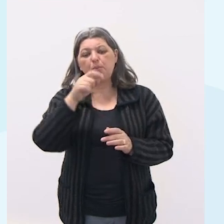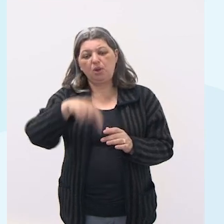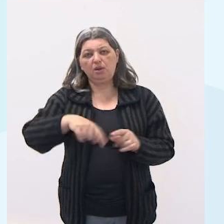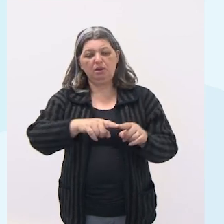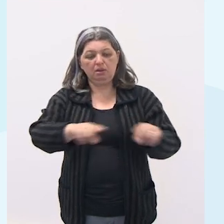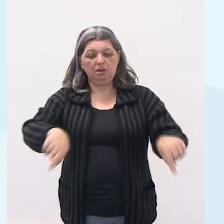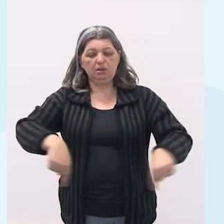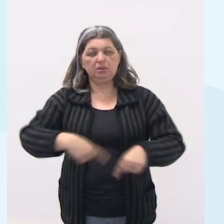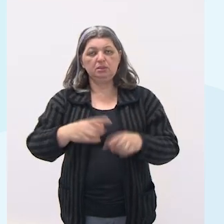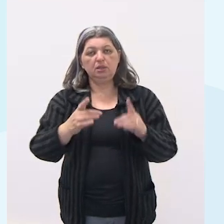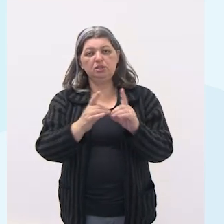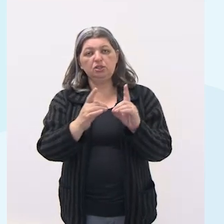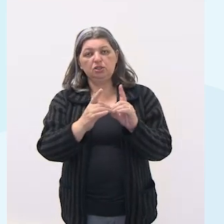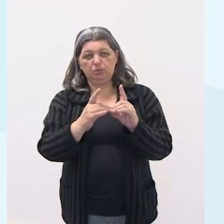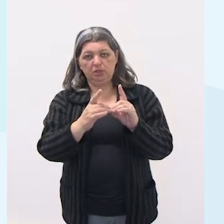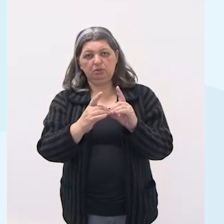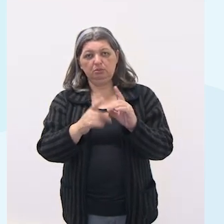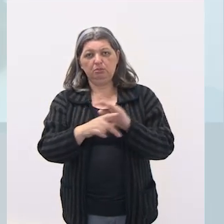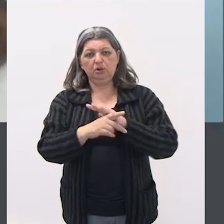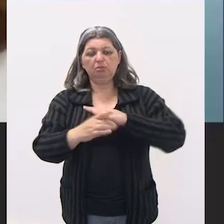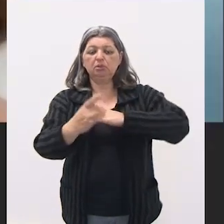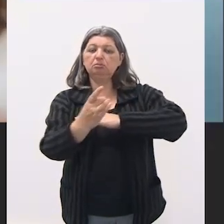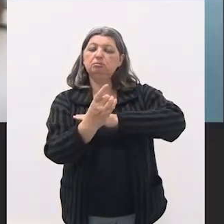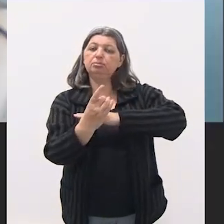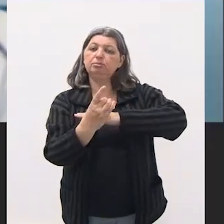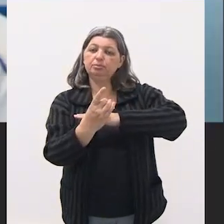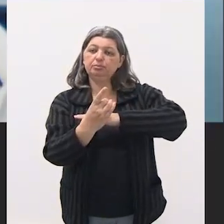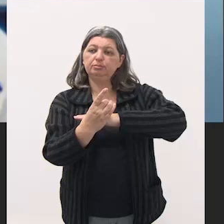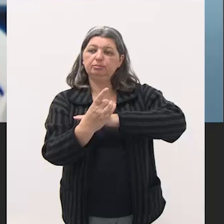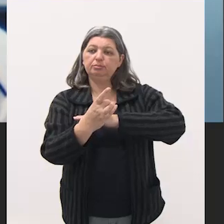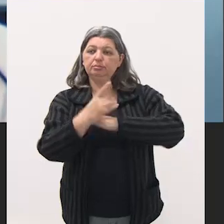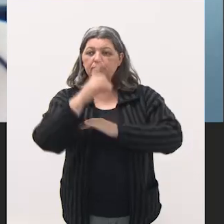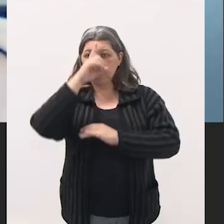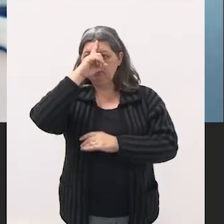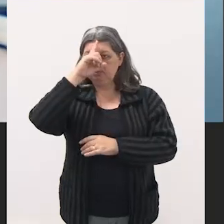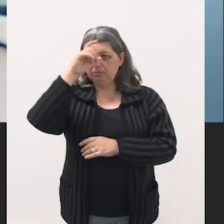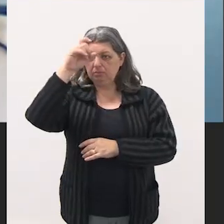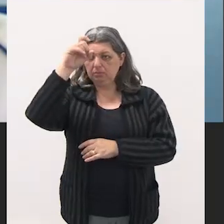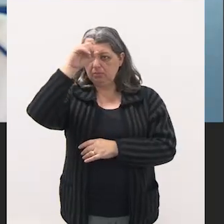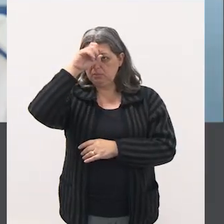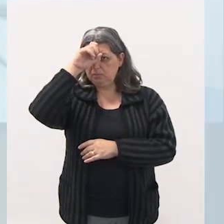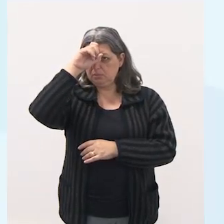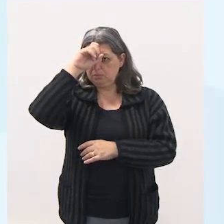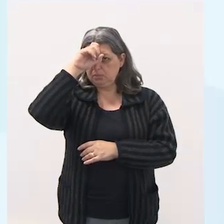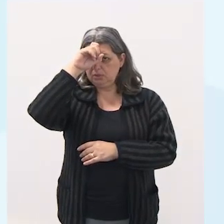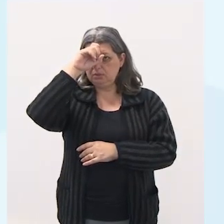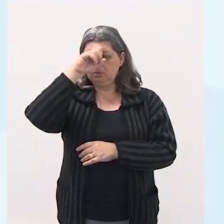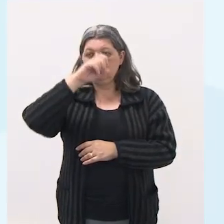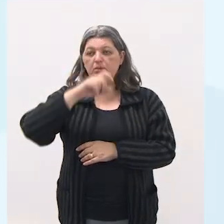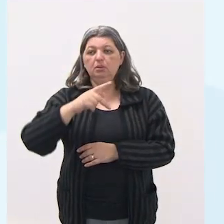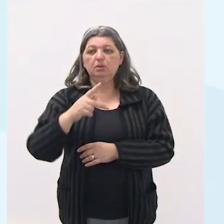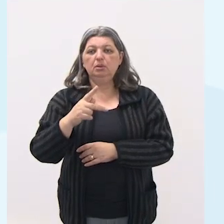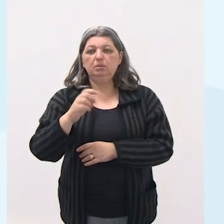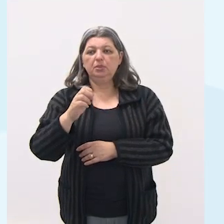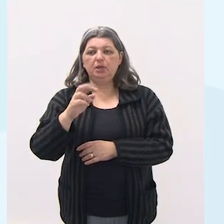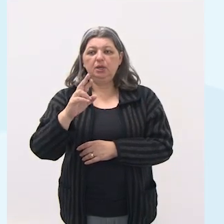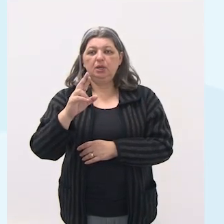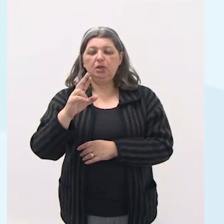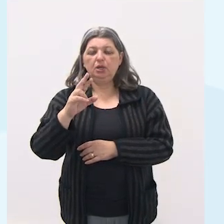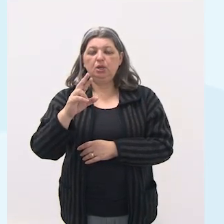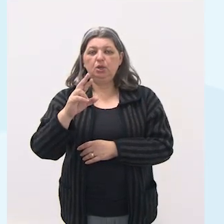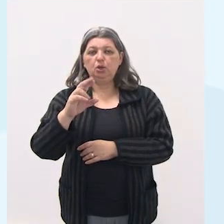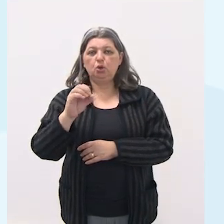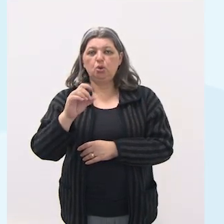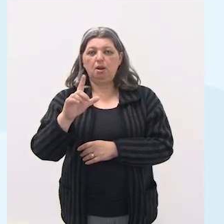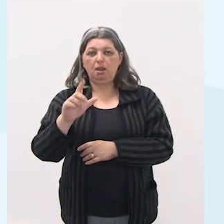Aqui é uma sala de atendimento no Hospital Pérola Baito. Esse atendimento é um atendimento